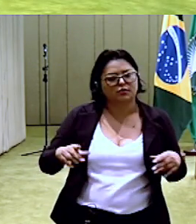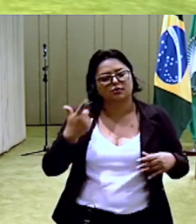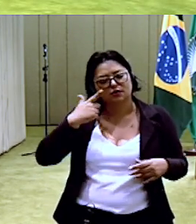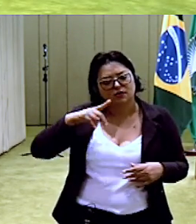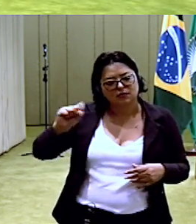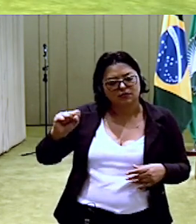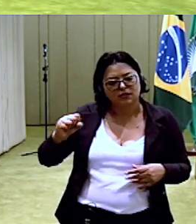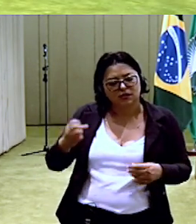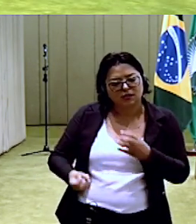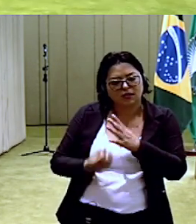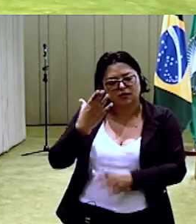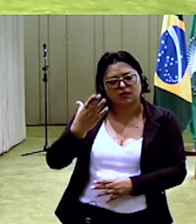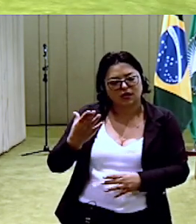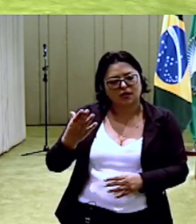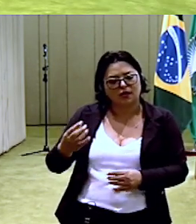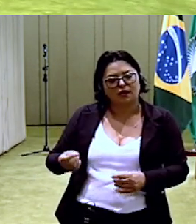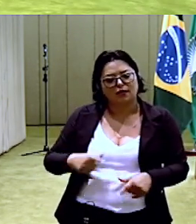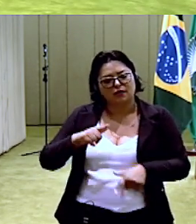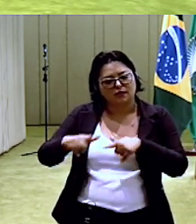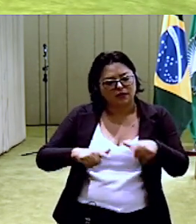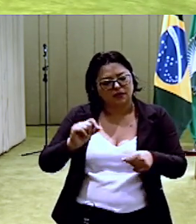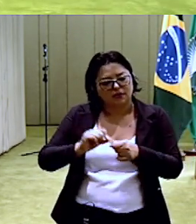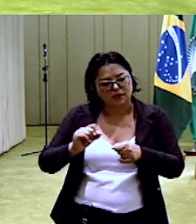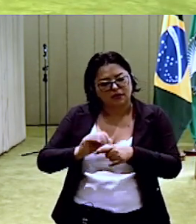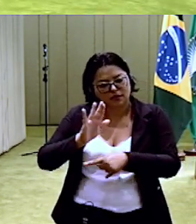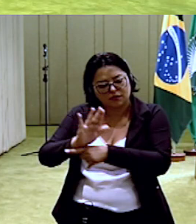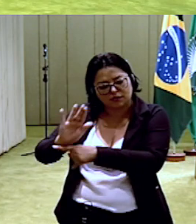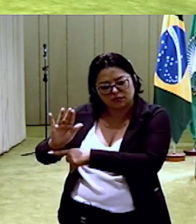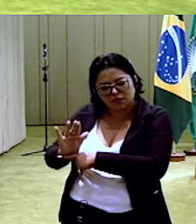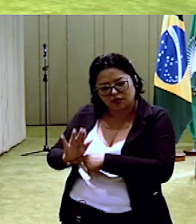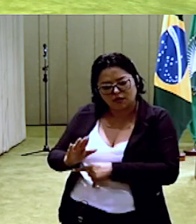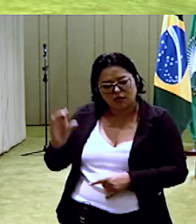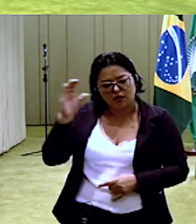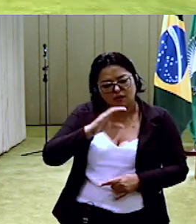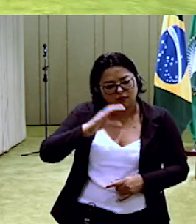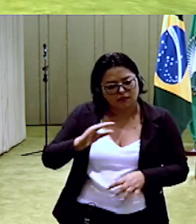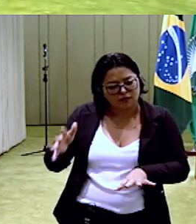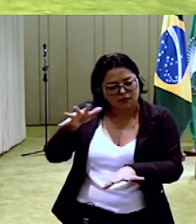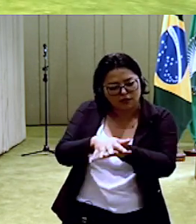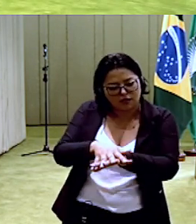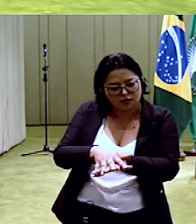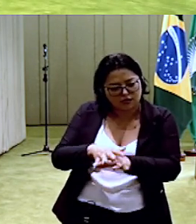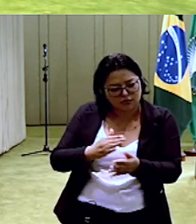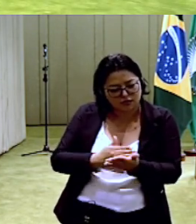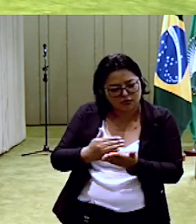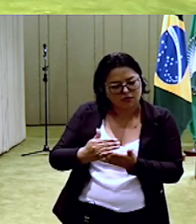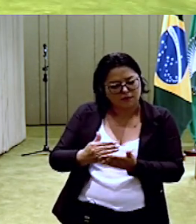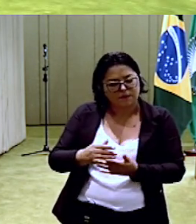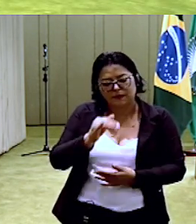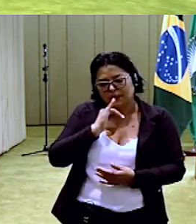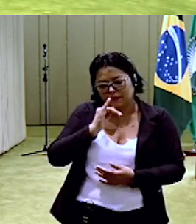digamos, criar bens e serviços e ajudar a essa aceleração da integração regional. Vou dar